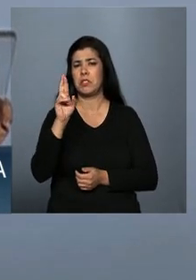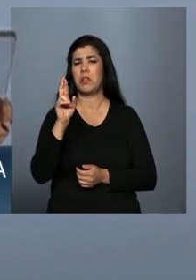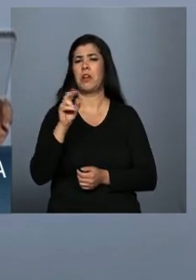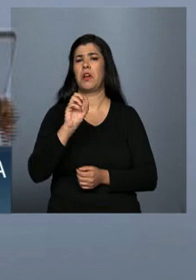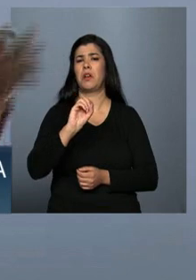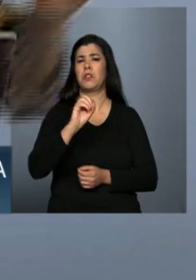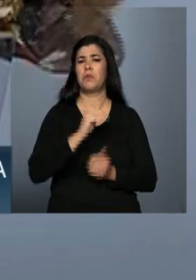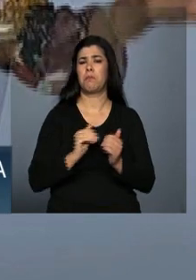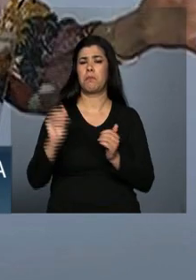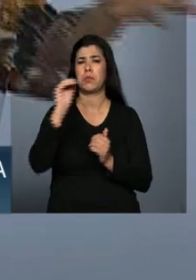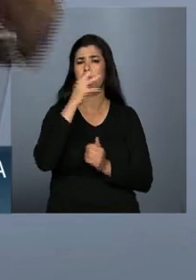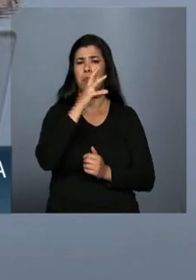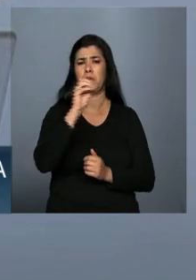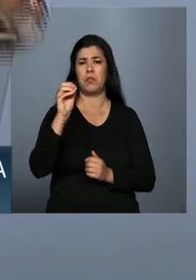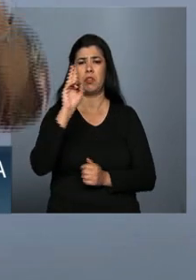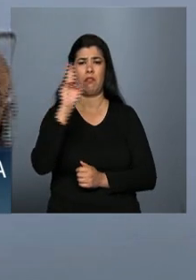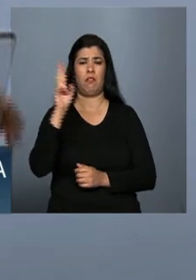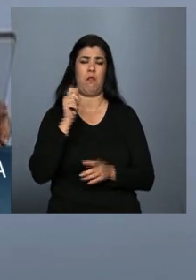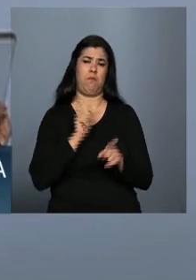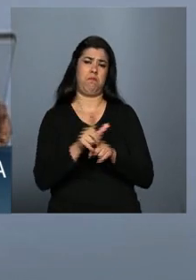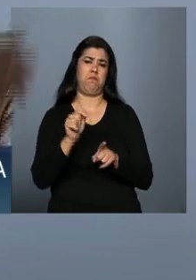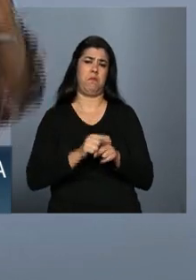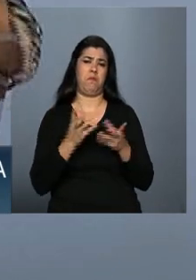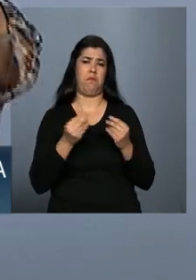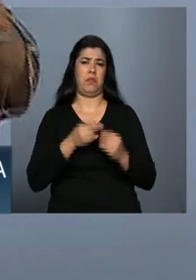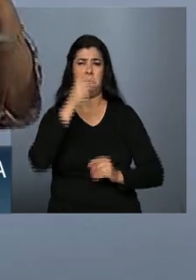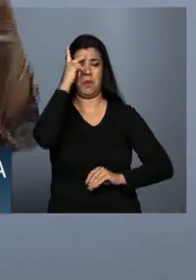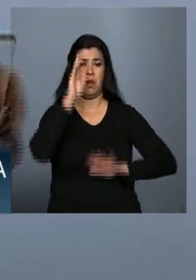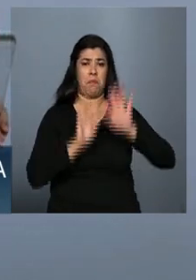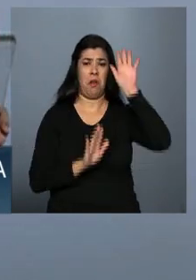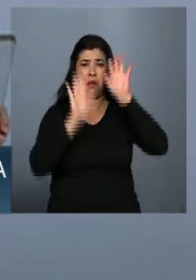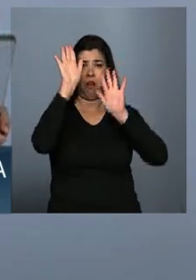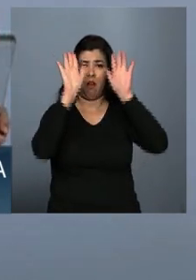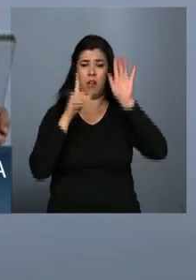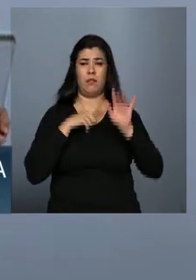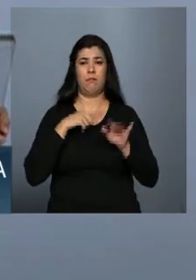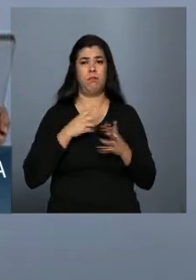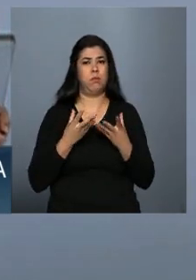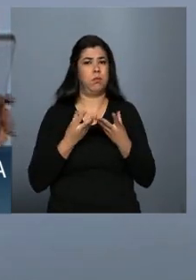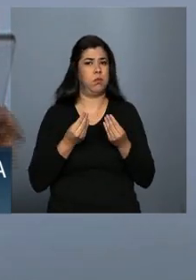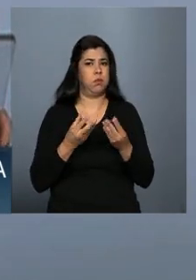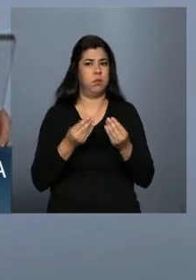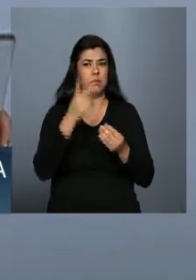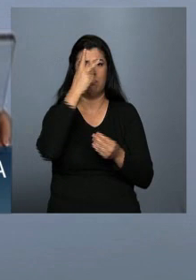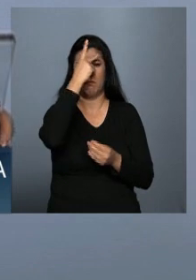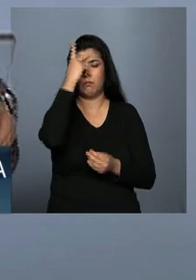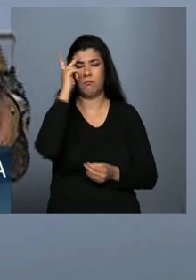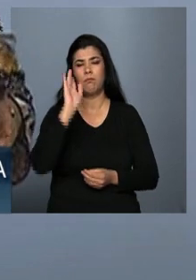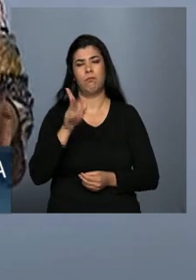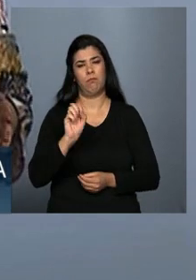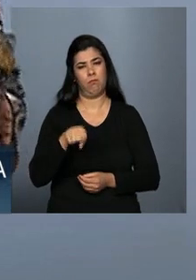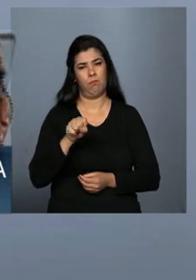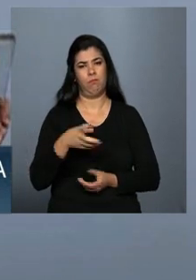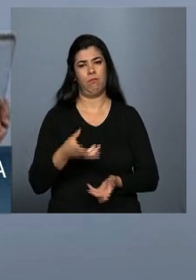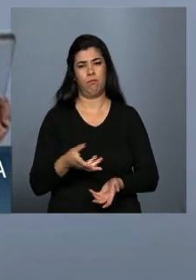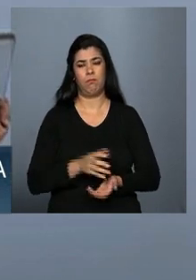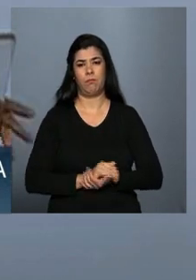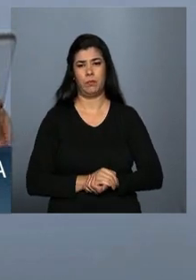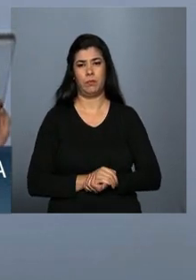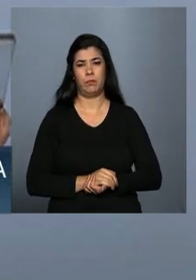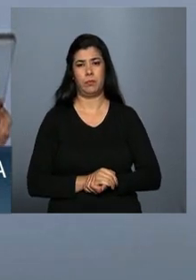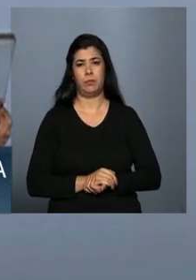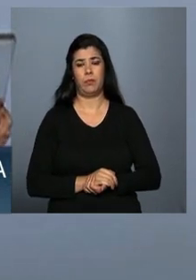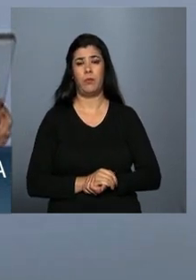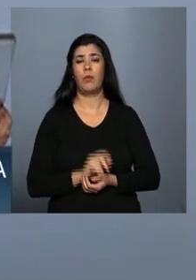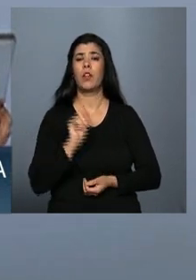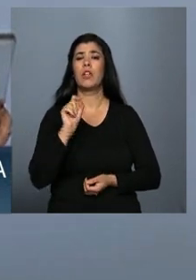reais de aluguel. A maioria aqui levantou a mão, a grande maioria, para não dizer quase todos. O que